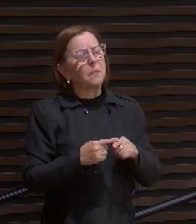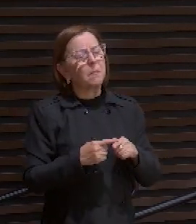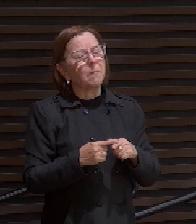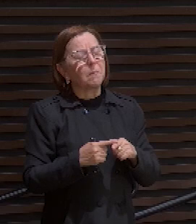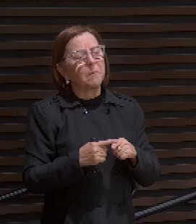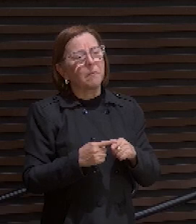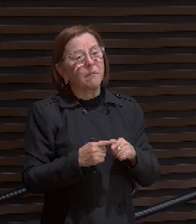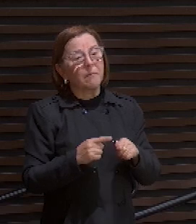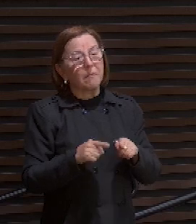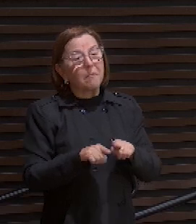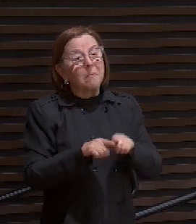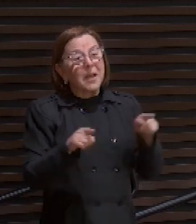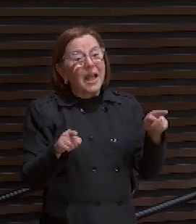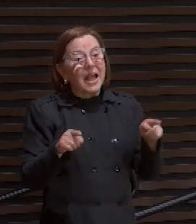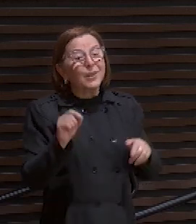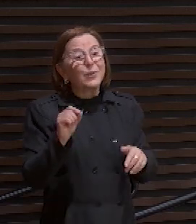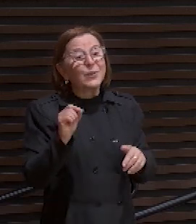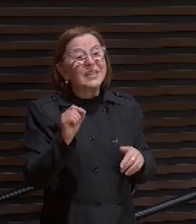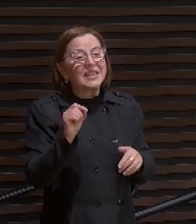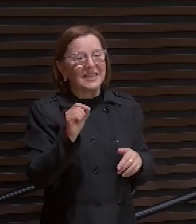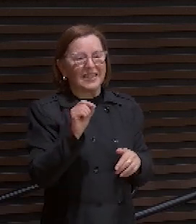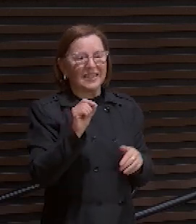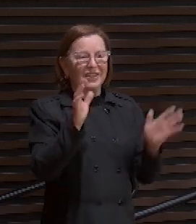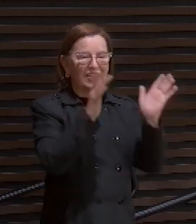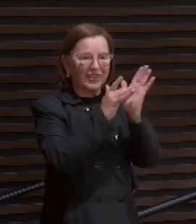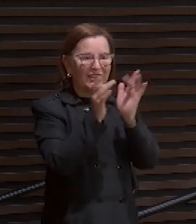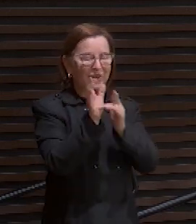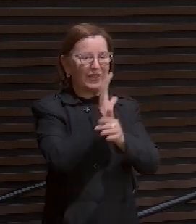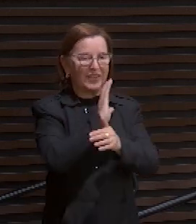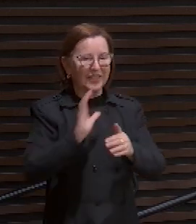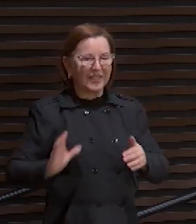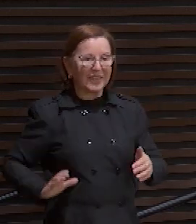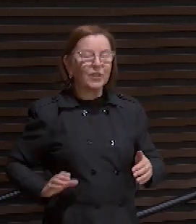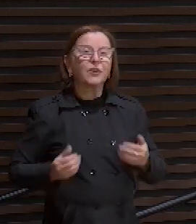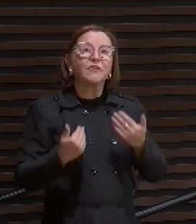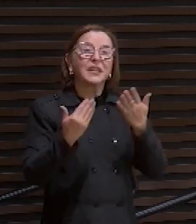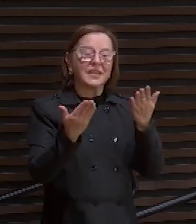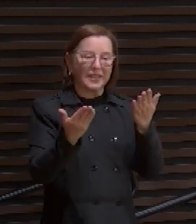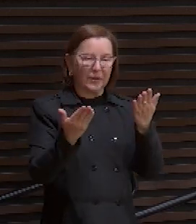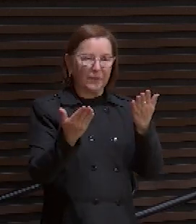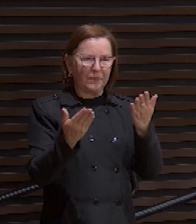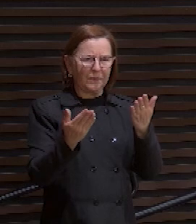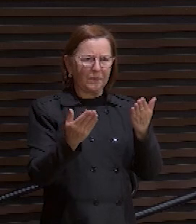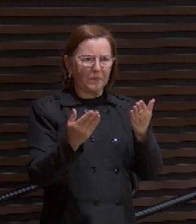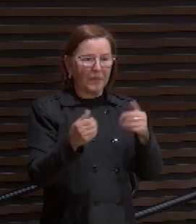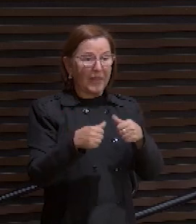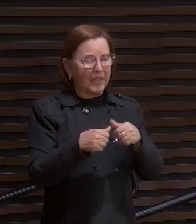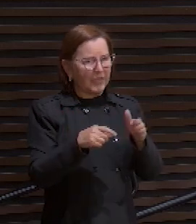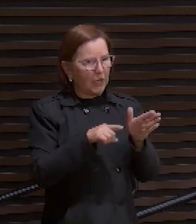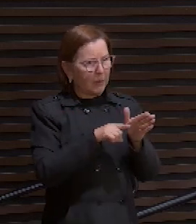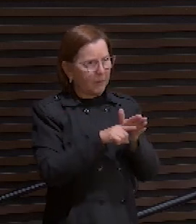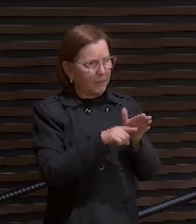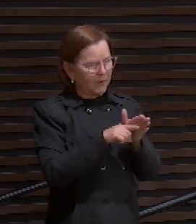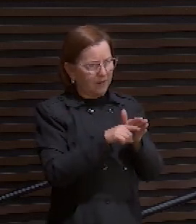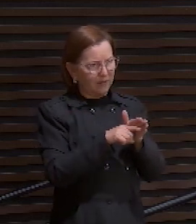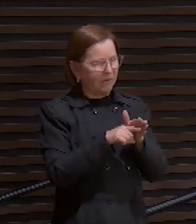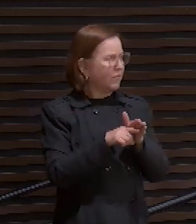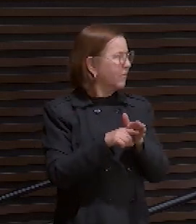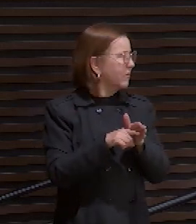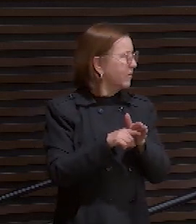oferece? O que Jesus Cristo ofereceu? Essa pergunta não é respondida agora.